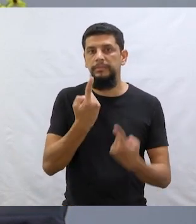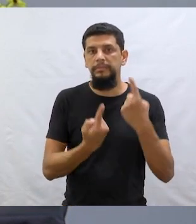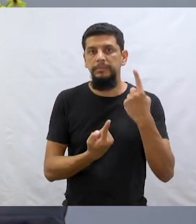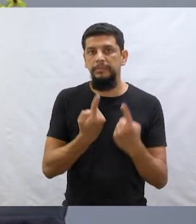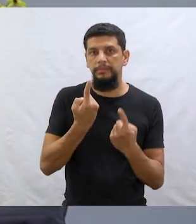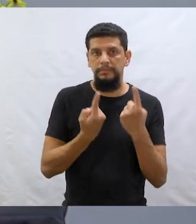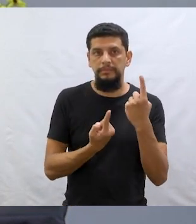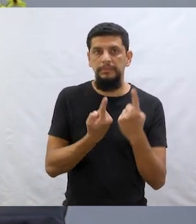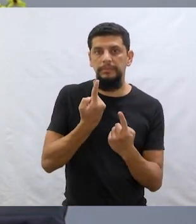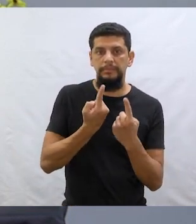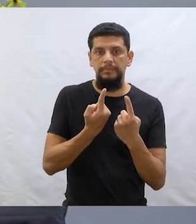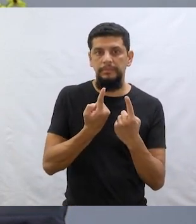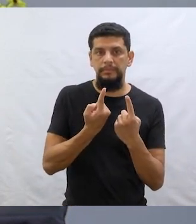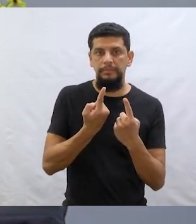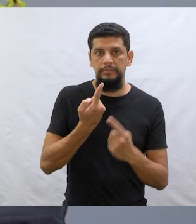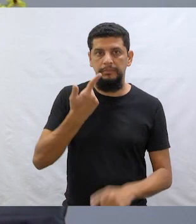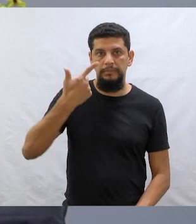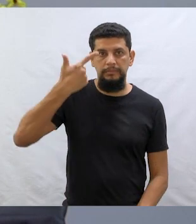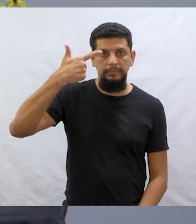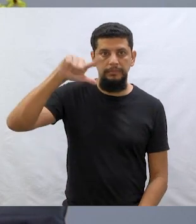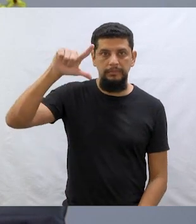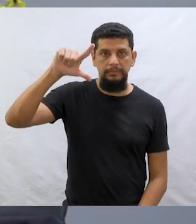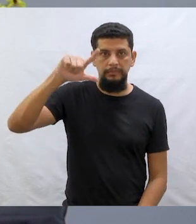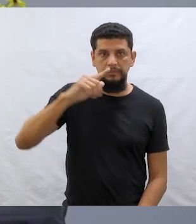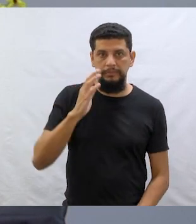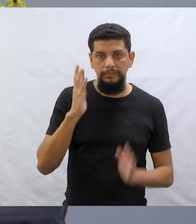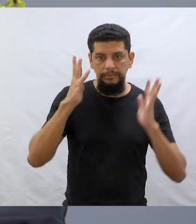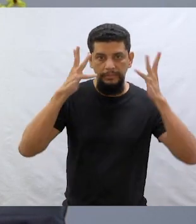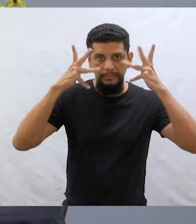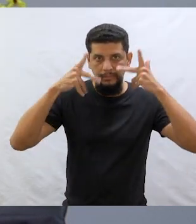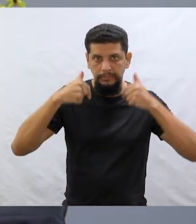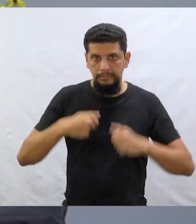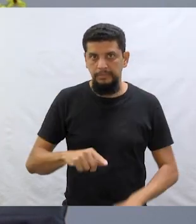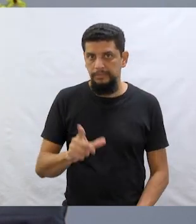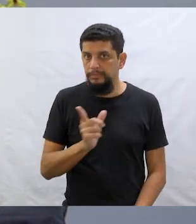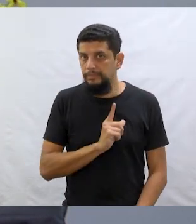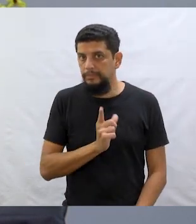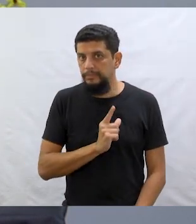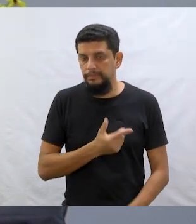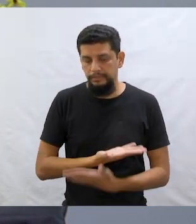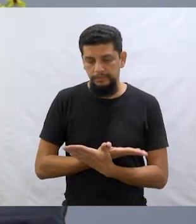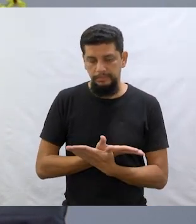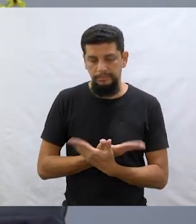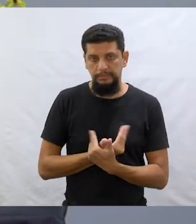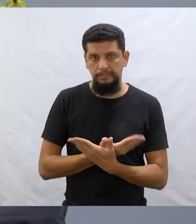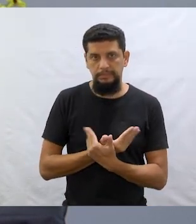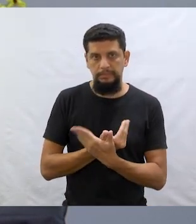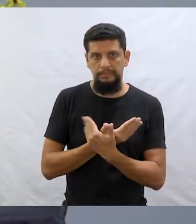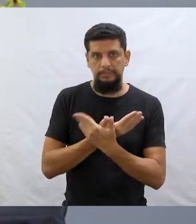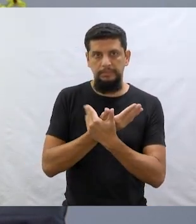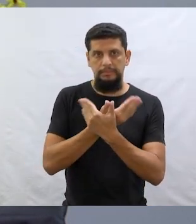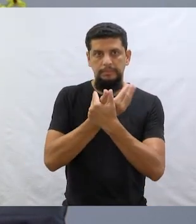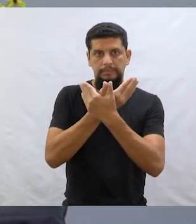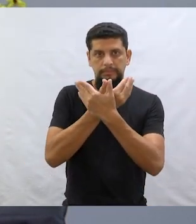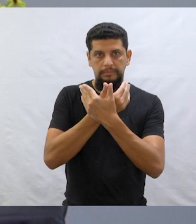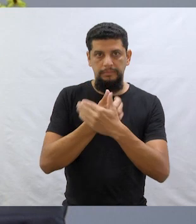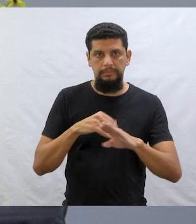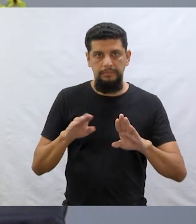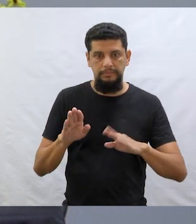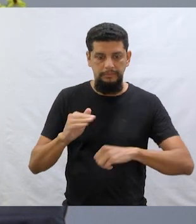Qual é o outro animalzinho que nós trouxemos aqui para vocês? A borboleta e